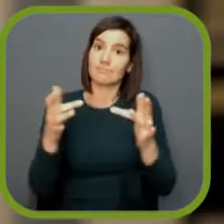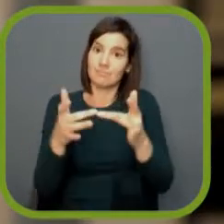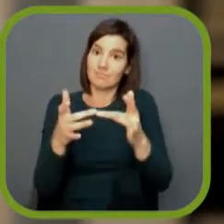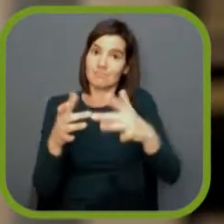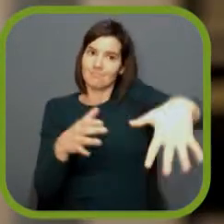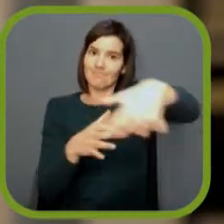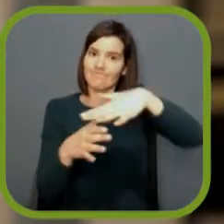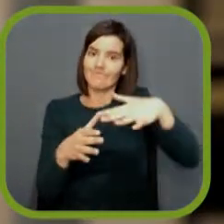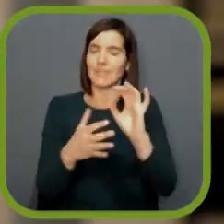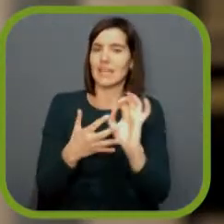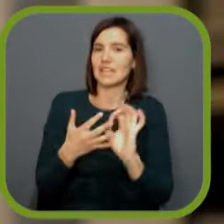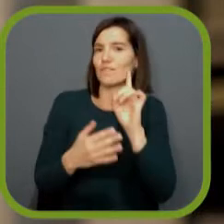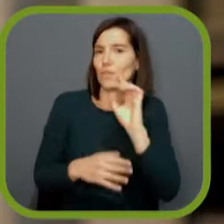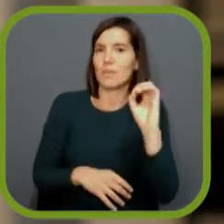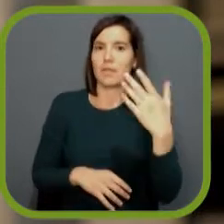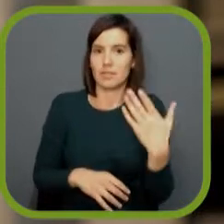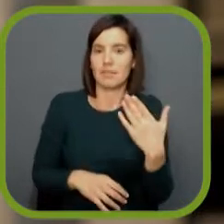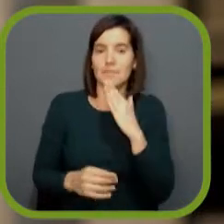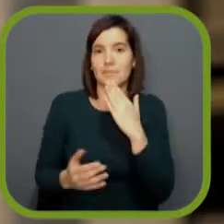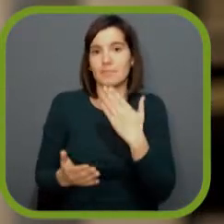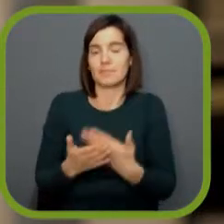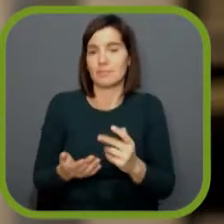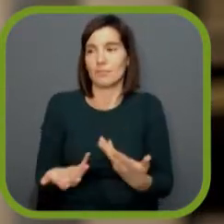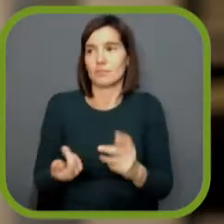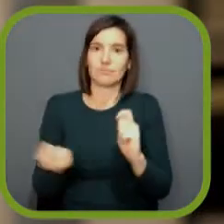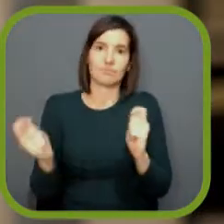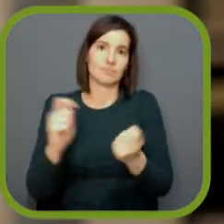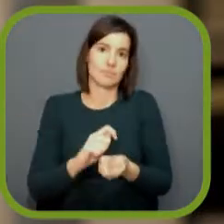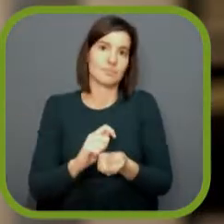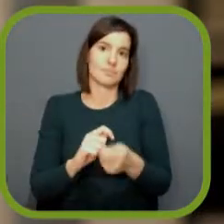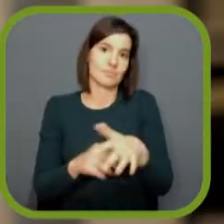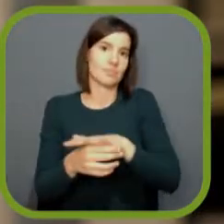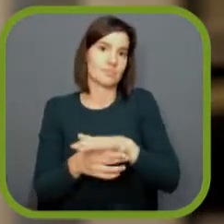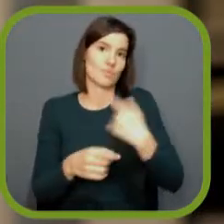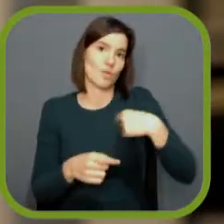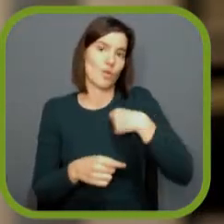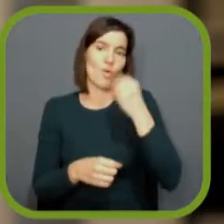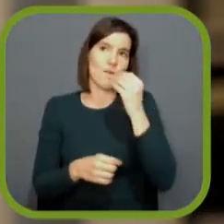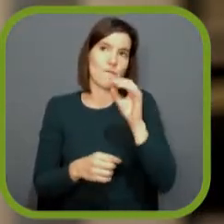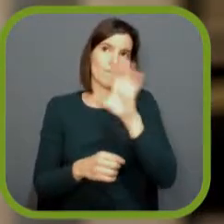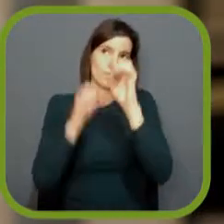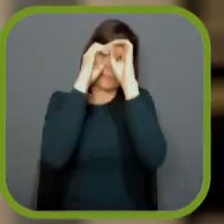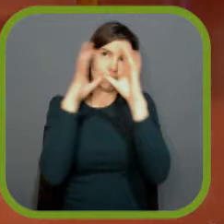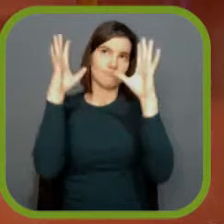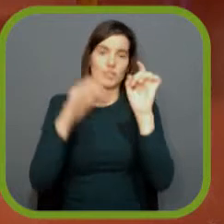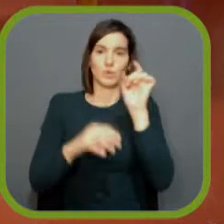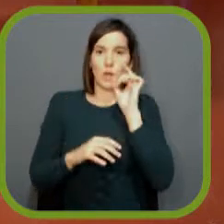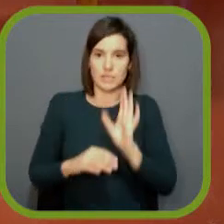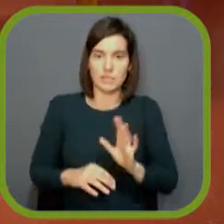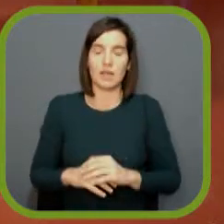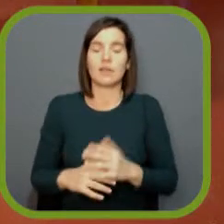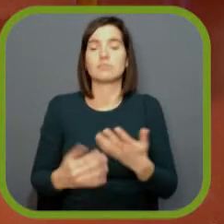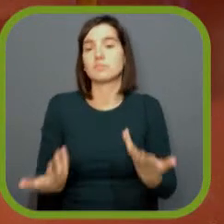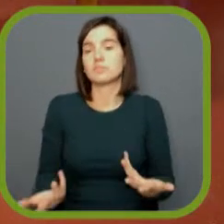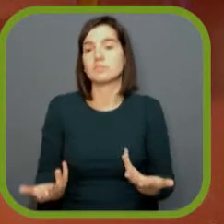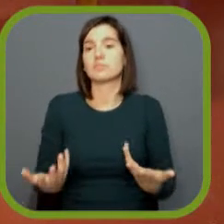O ciberespaço tem uma característica fundamental que nos está a alterar o paradigma como nós pensamos a segurança.